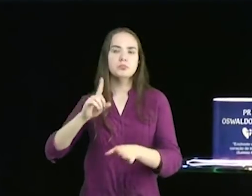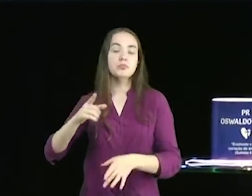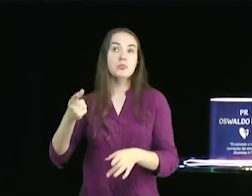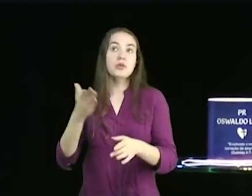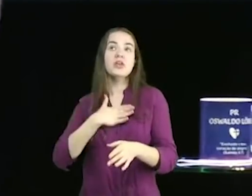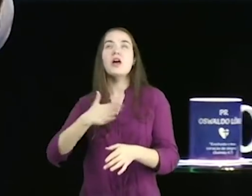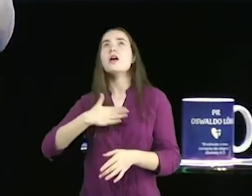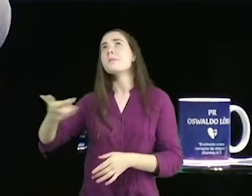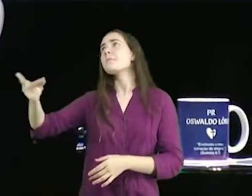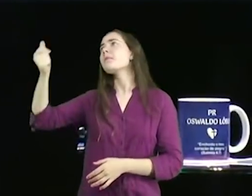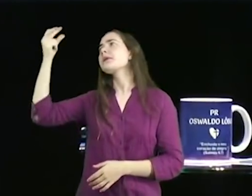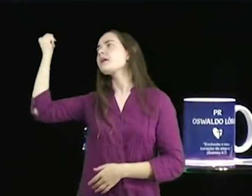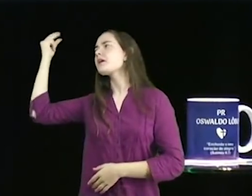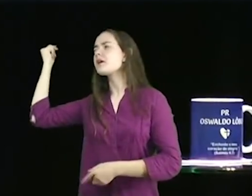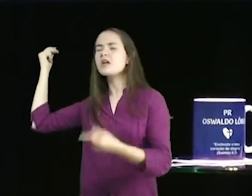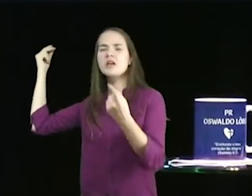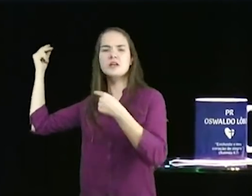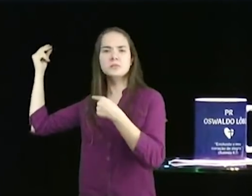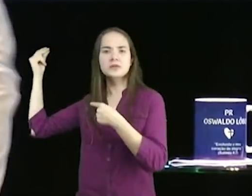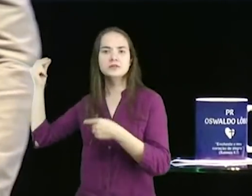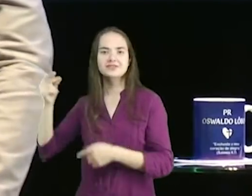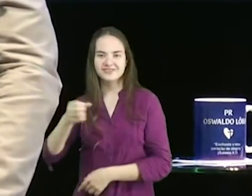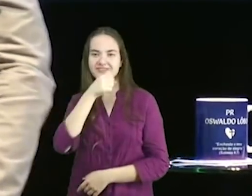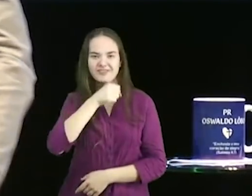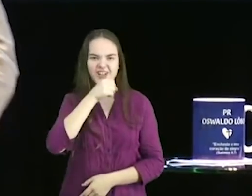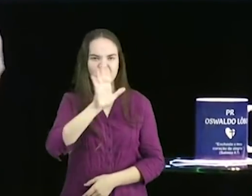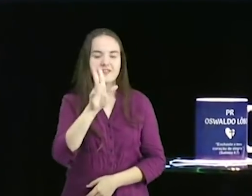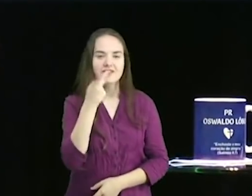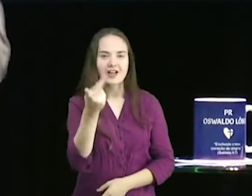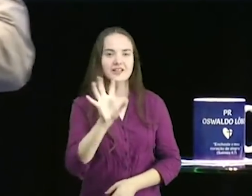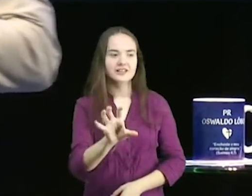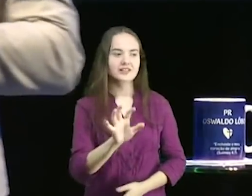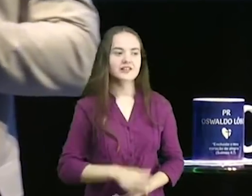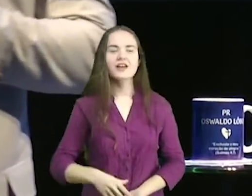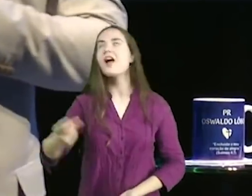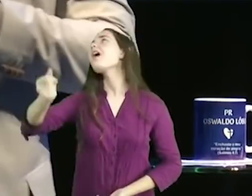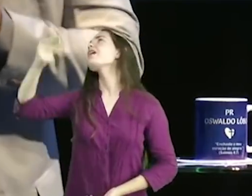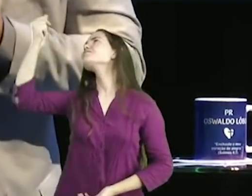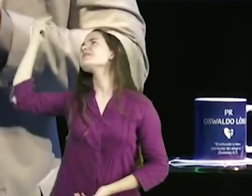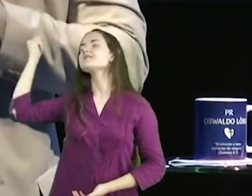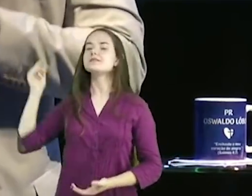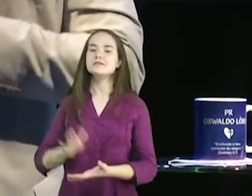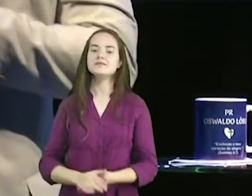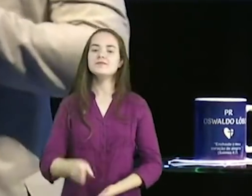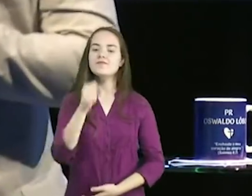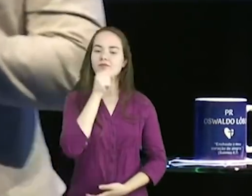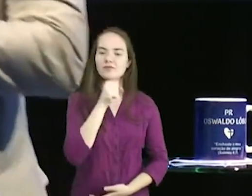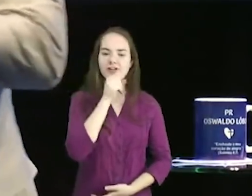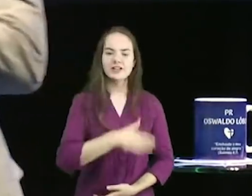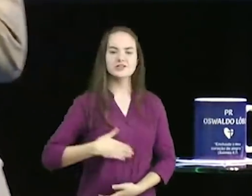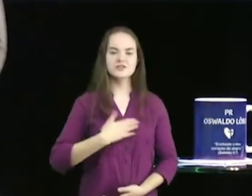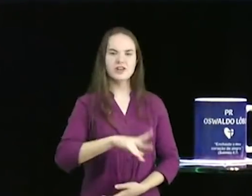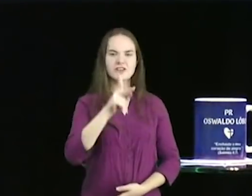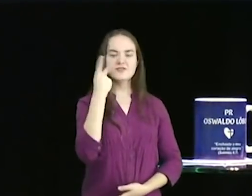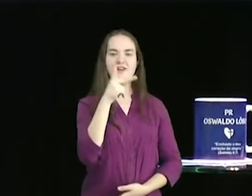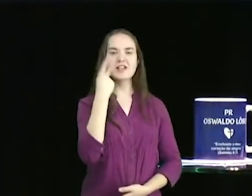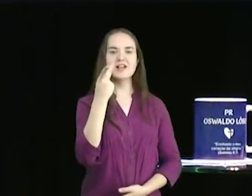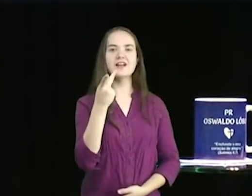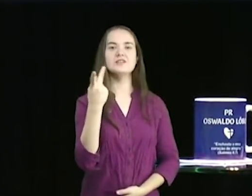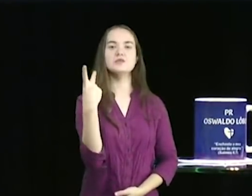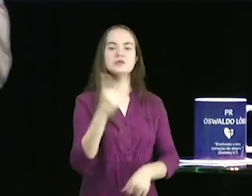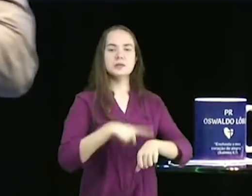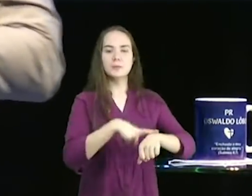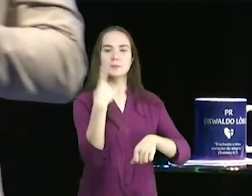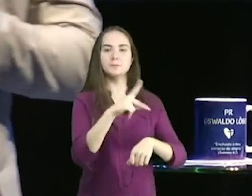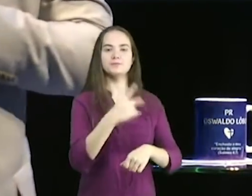minha época, pastor, a gente não fala isso, velho não gosta de falar isso? Gente, velho gosta de falar da época dele. Na